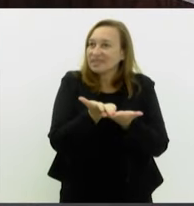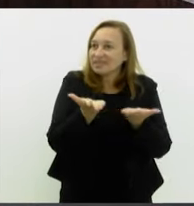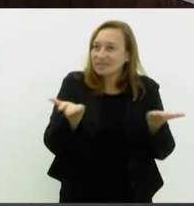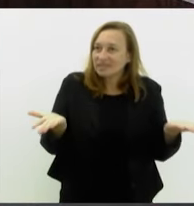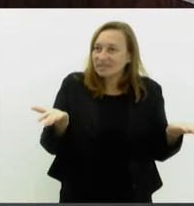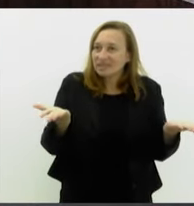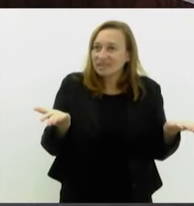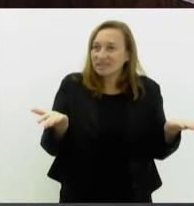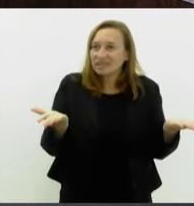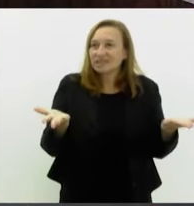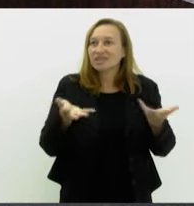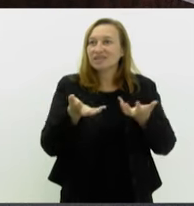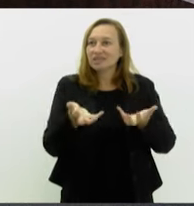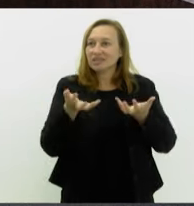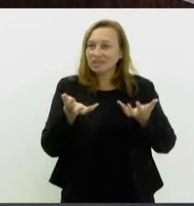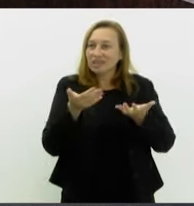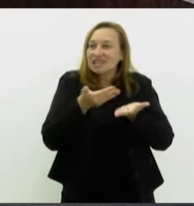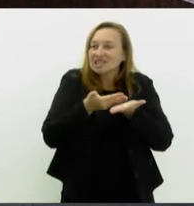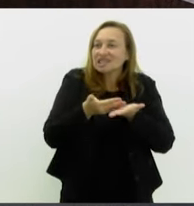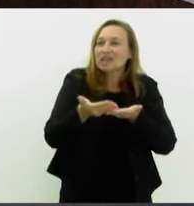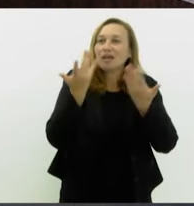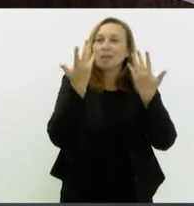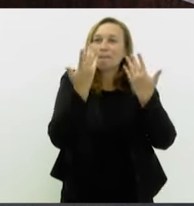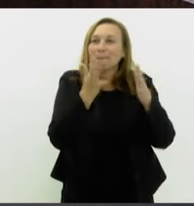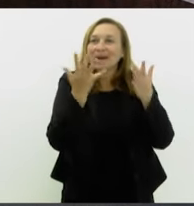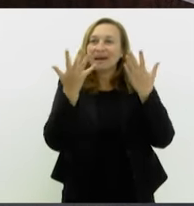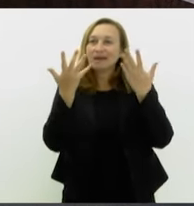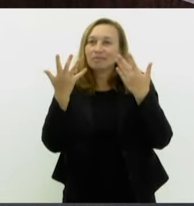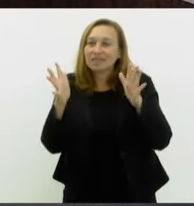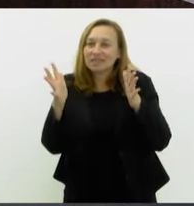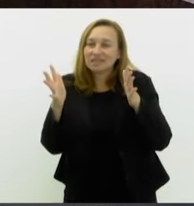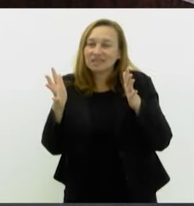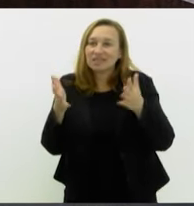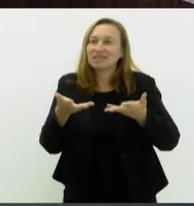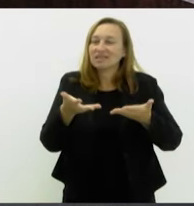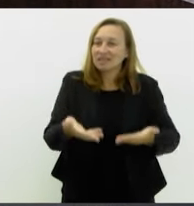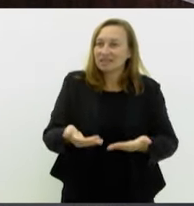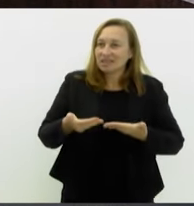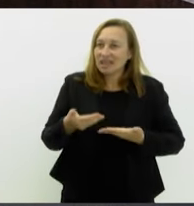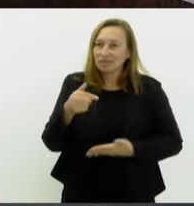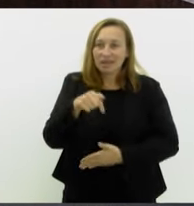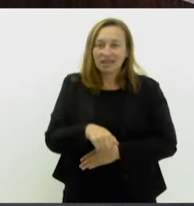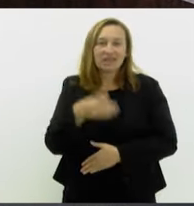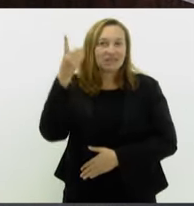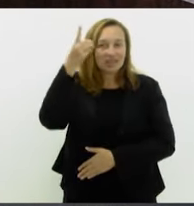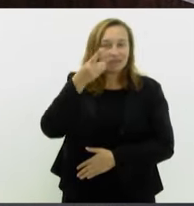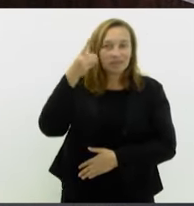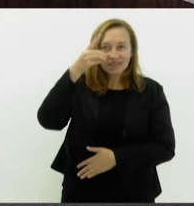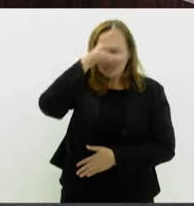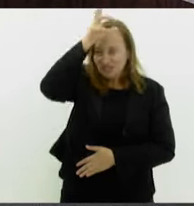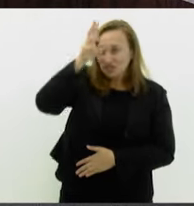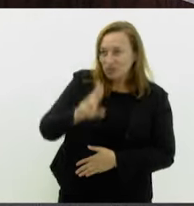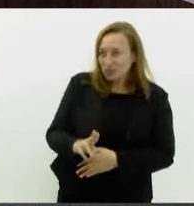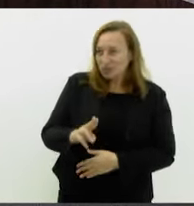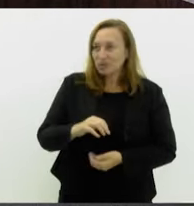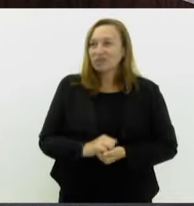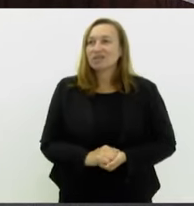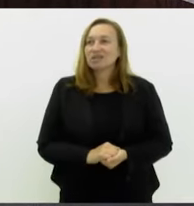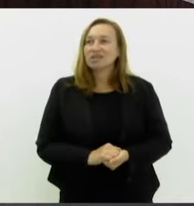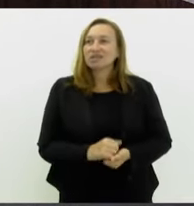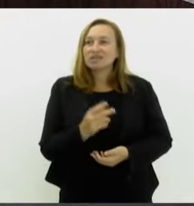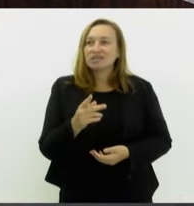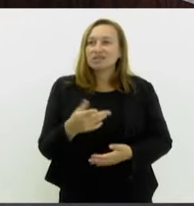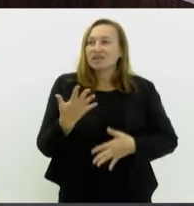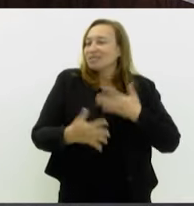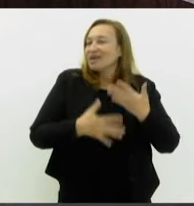todos eu queria inicialmente saudar aquela que nos recebe aqui que é a deputada tiju externar aqui